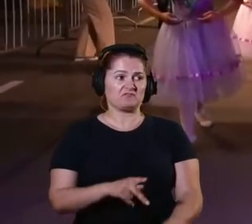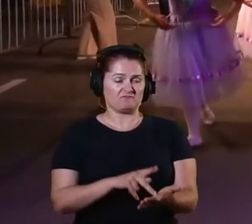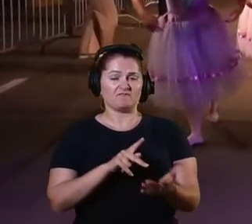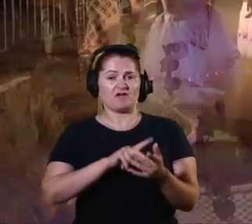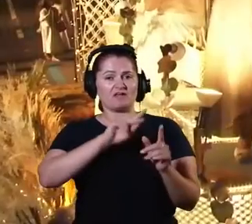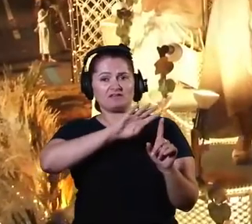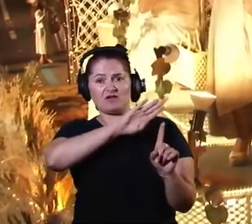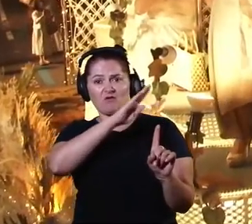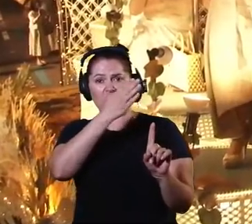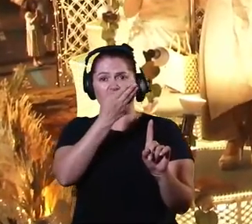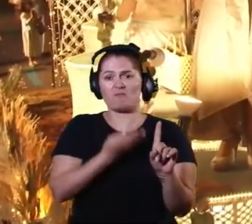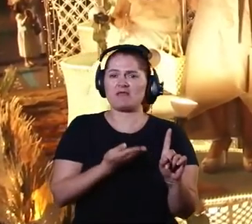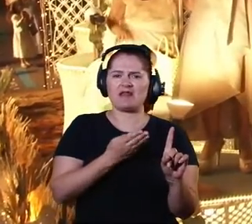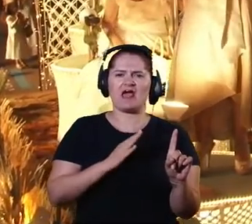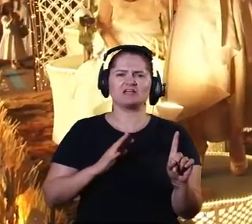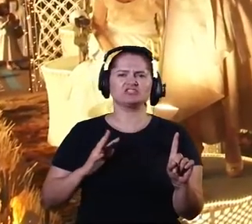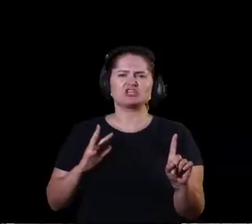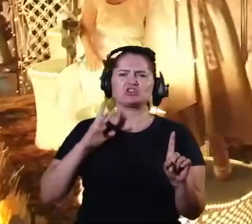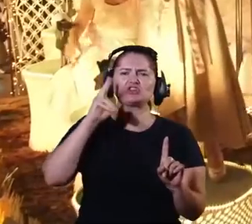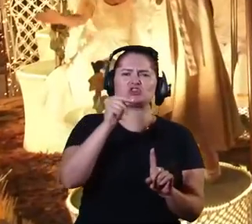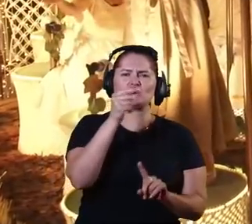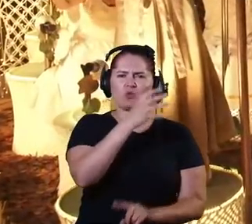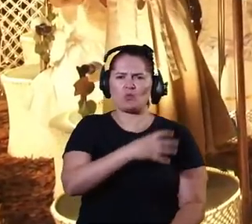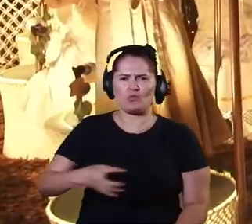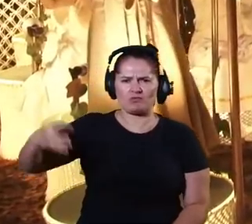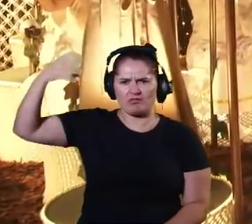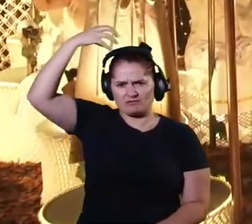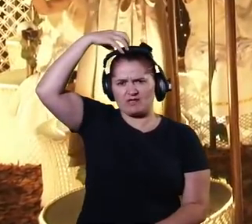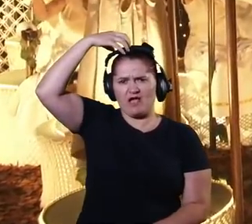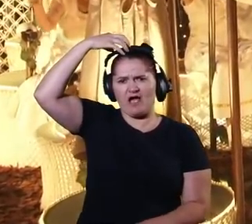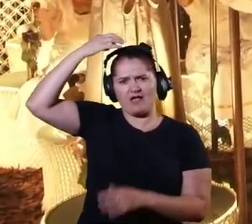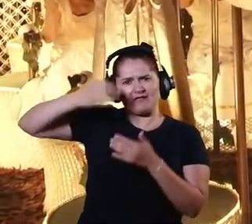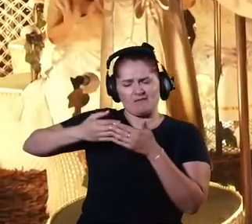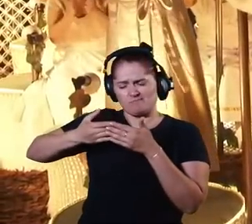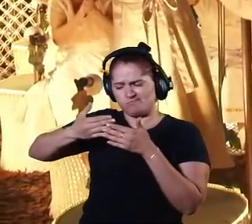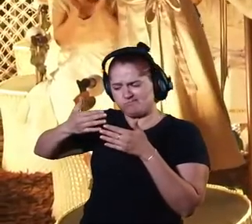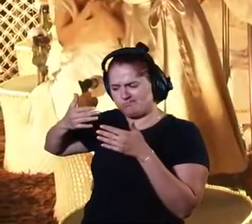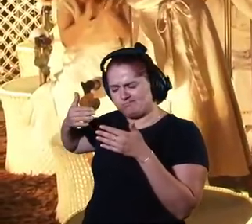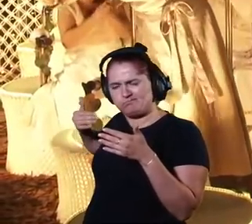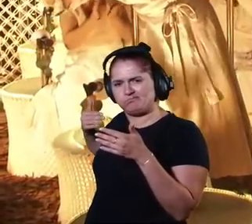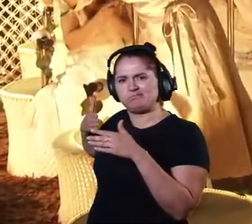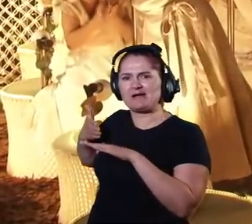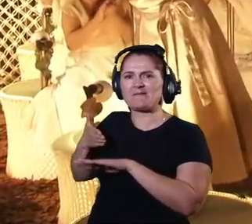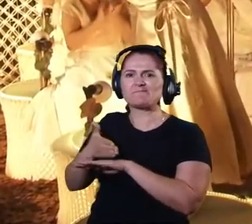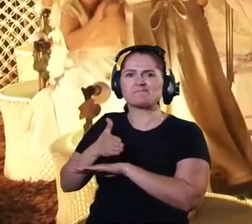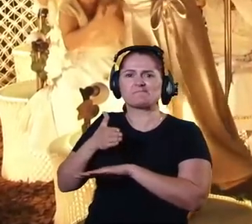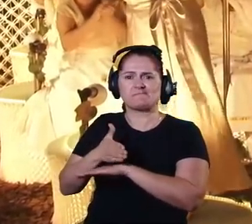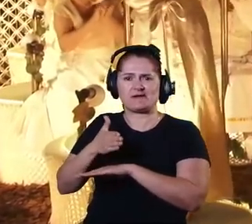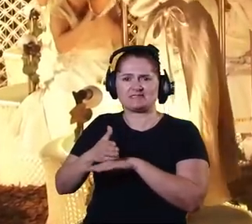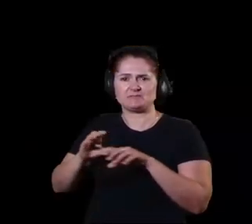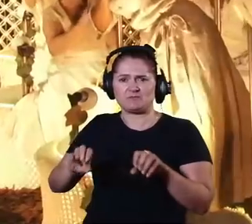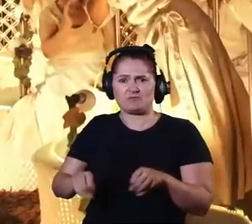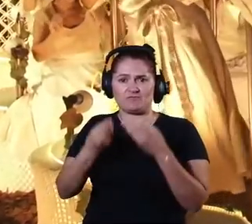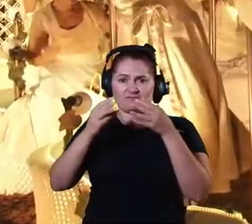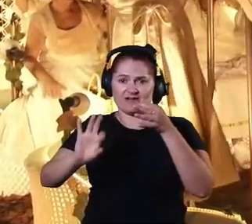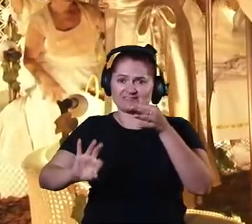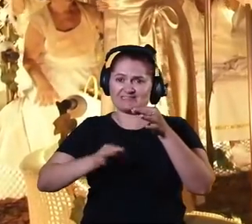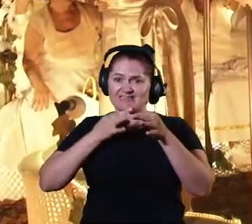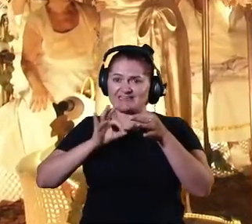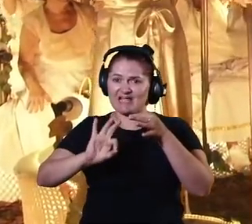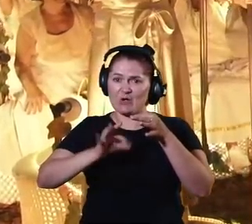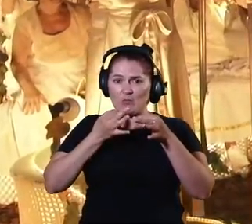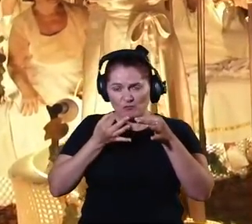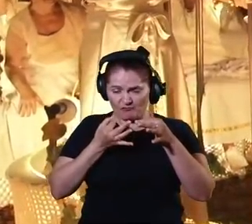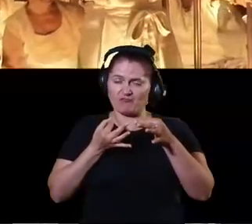homenagem a todas elas que fizeram a parte, ou parte, da Festa da Uva com